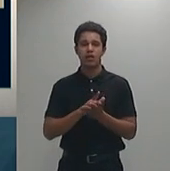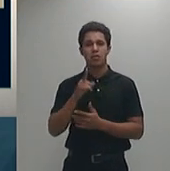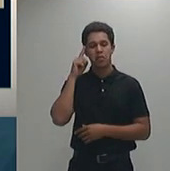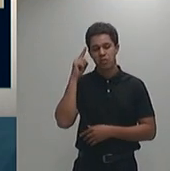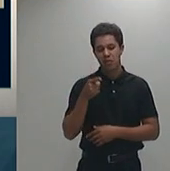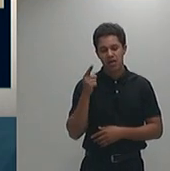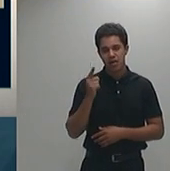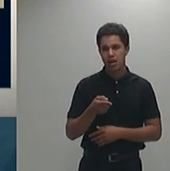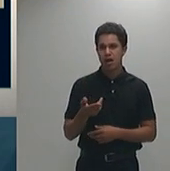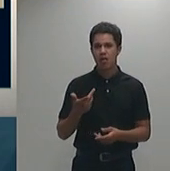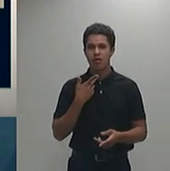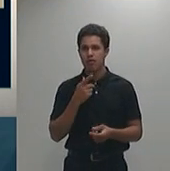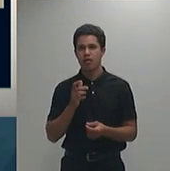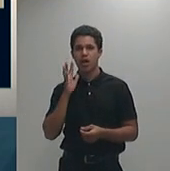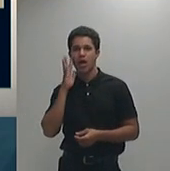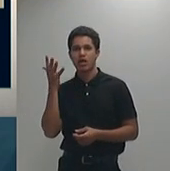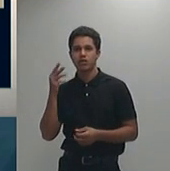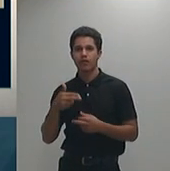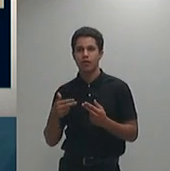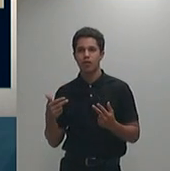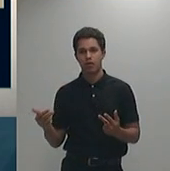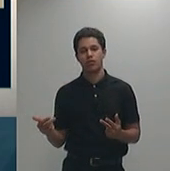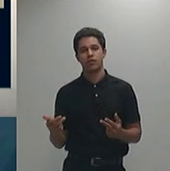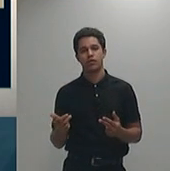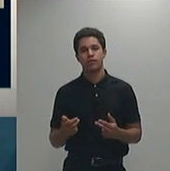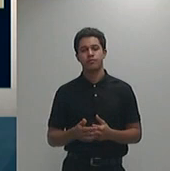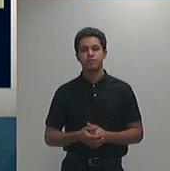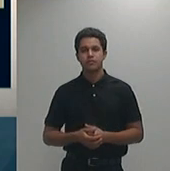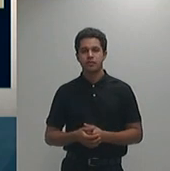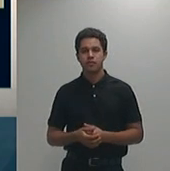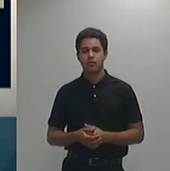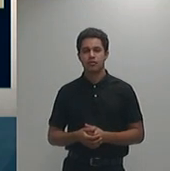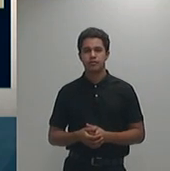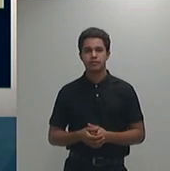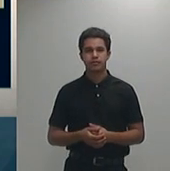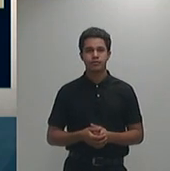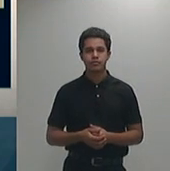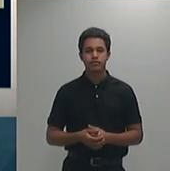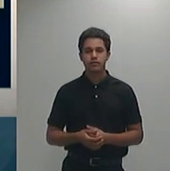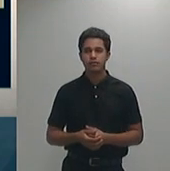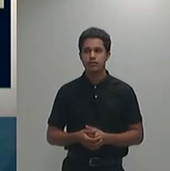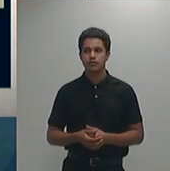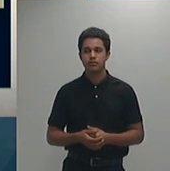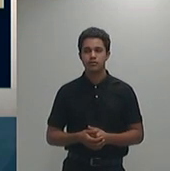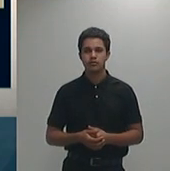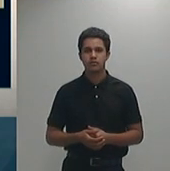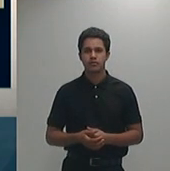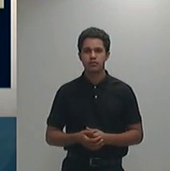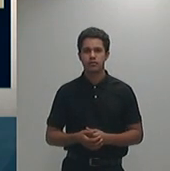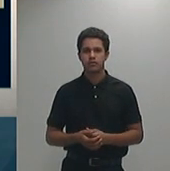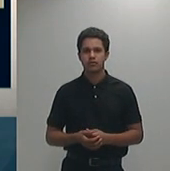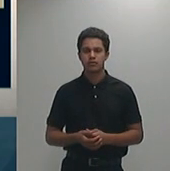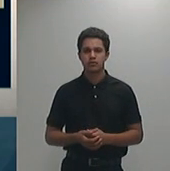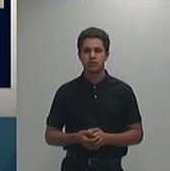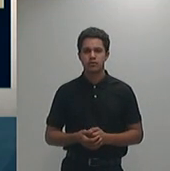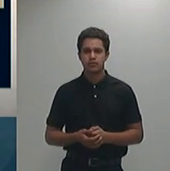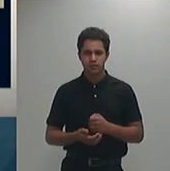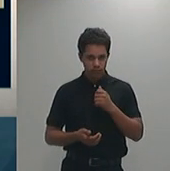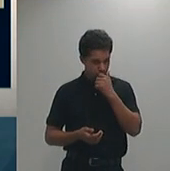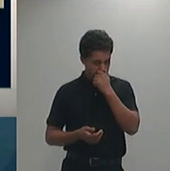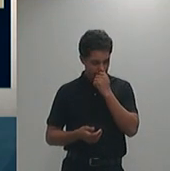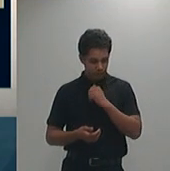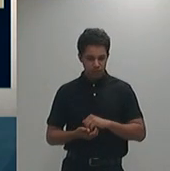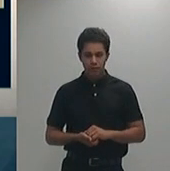criado entre os tribunais arbitrais a ele vinculado que proferiram decisões inconciliáveis entre si idealmente